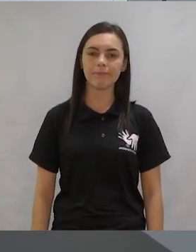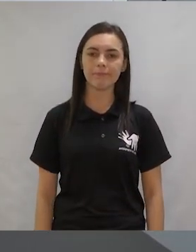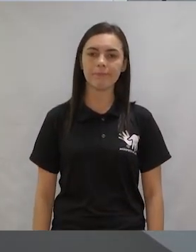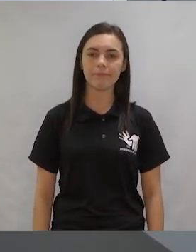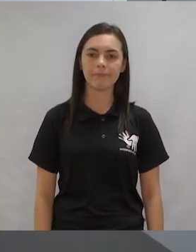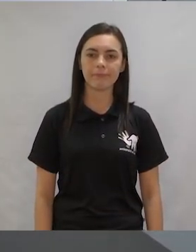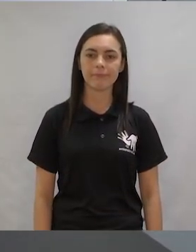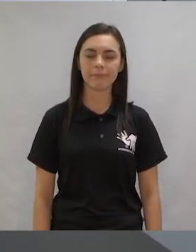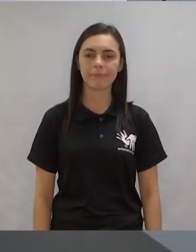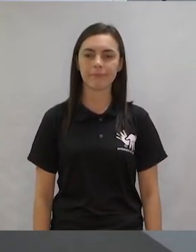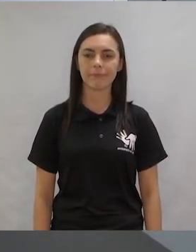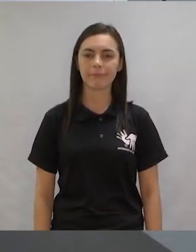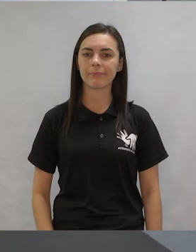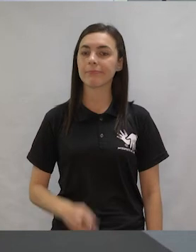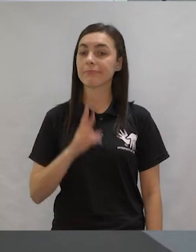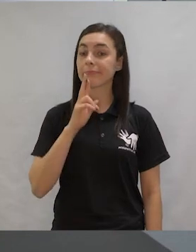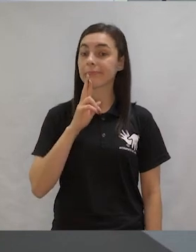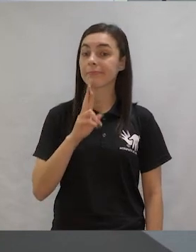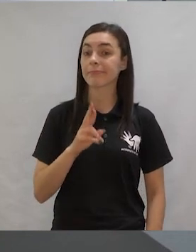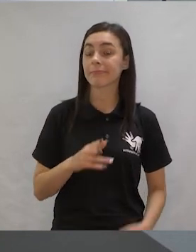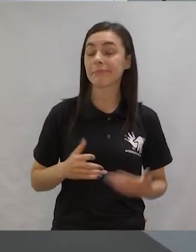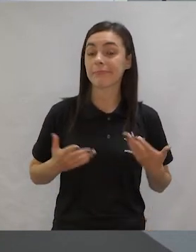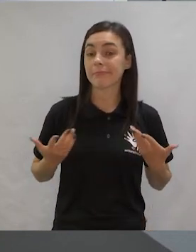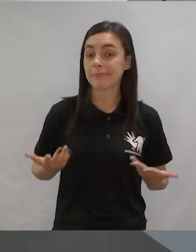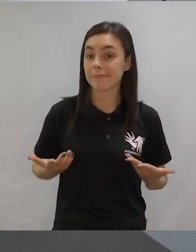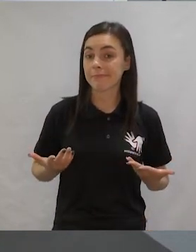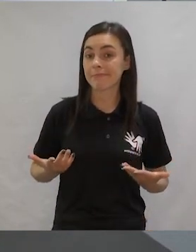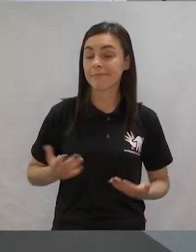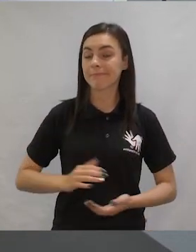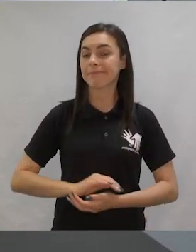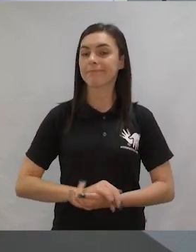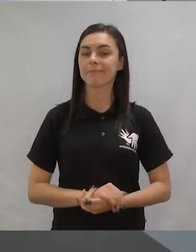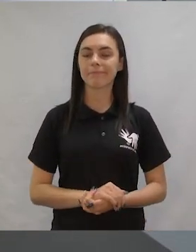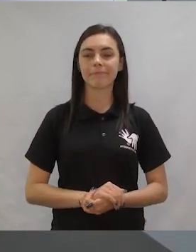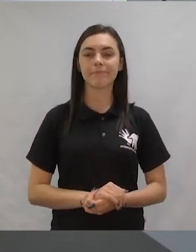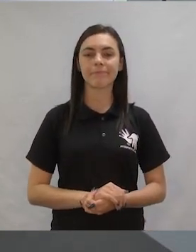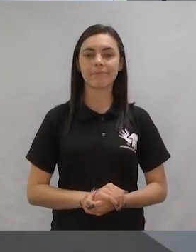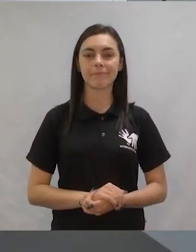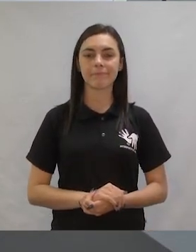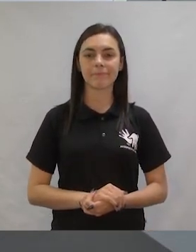5. Qual é a resposta correta?